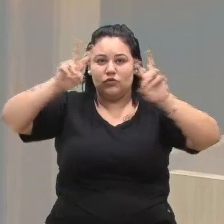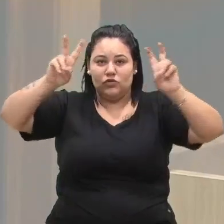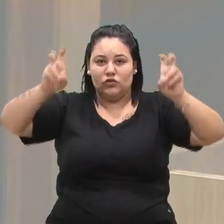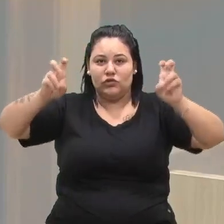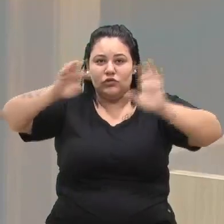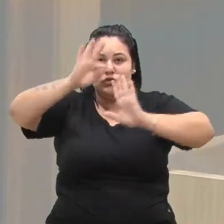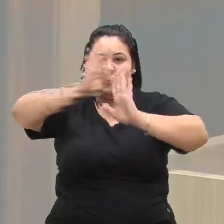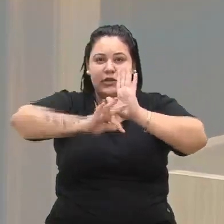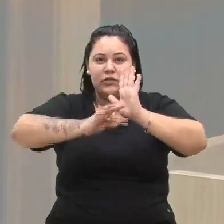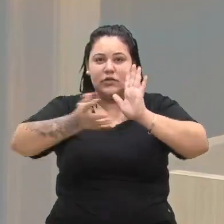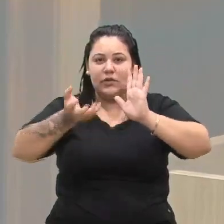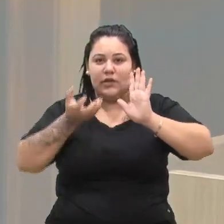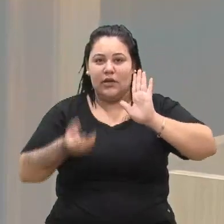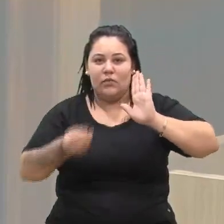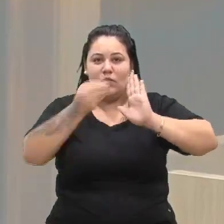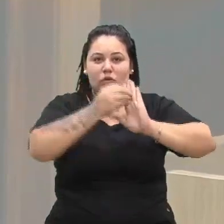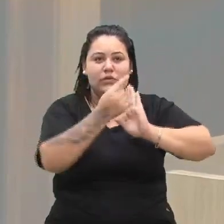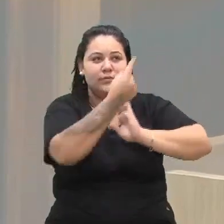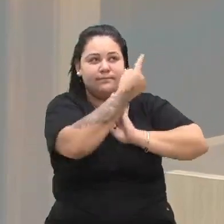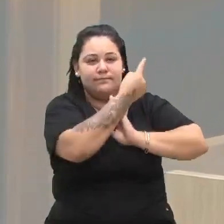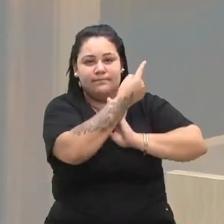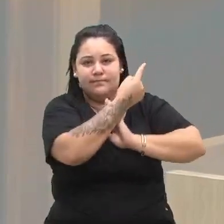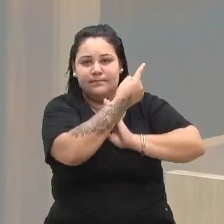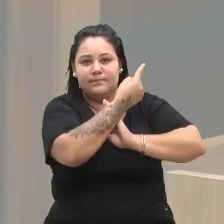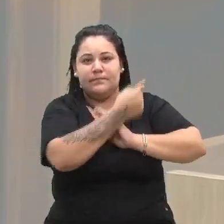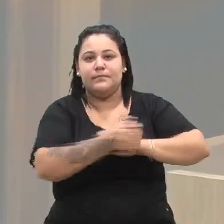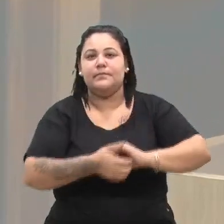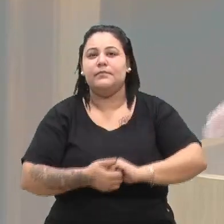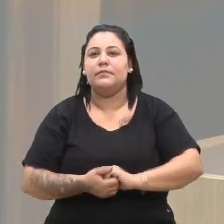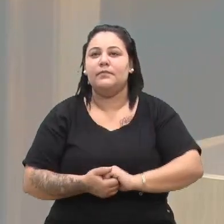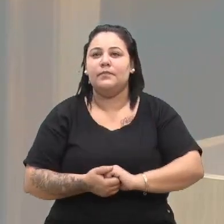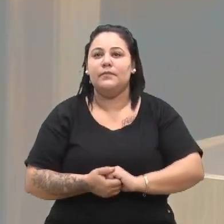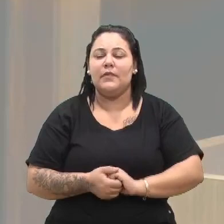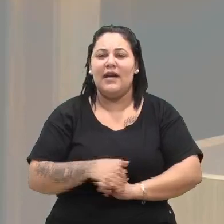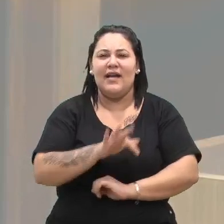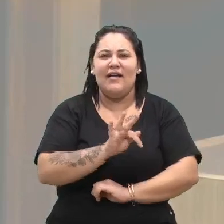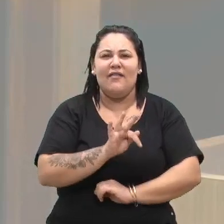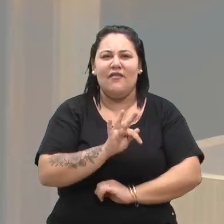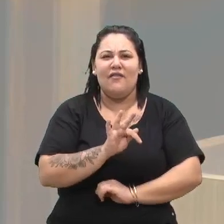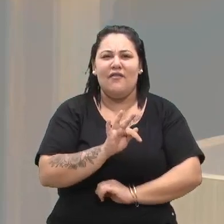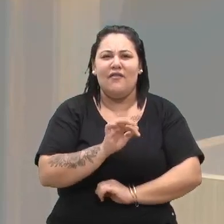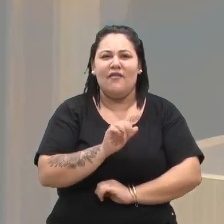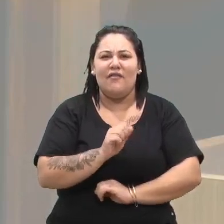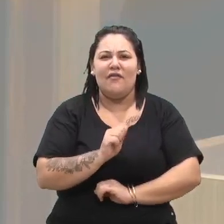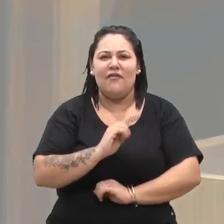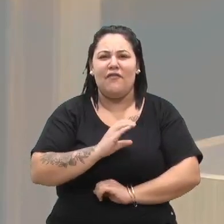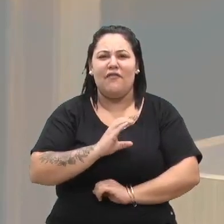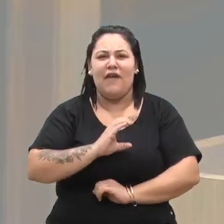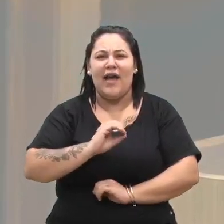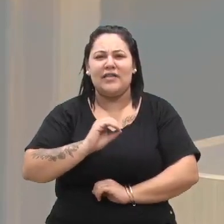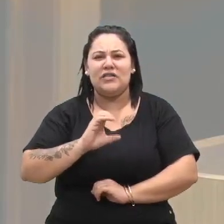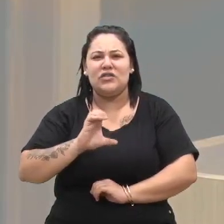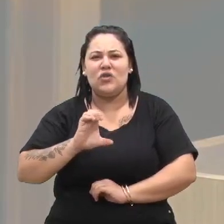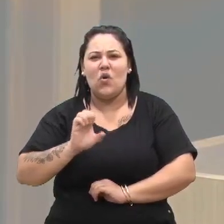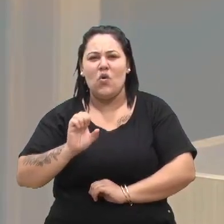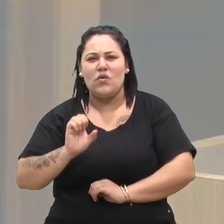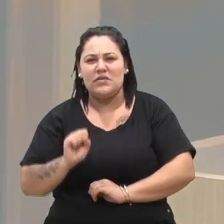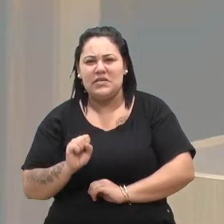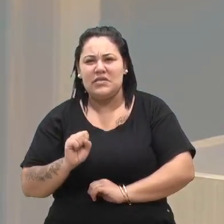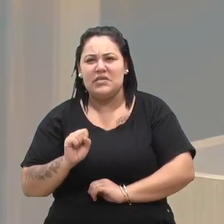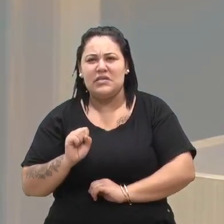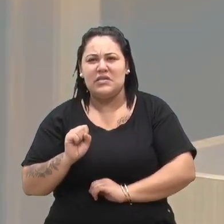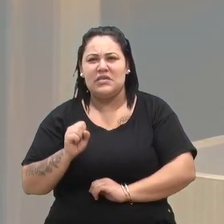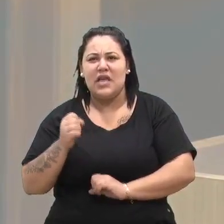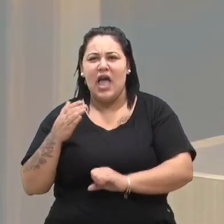colocasse aqui no telão, é: facções se infiltram no poder local para